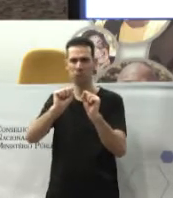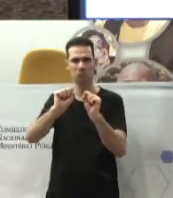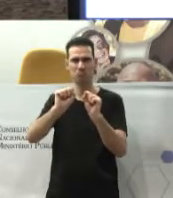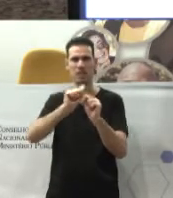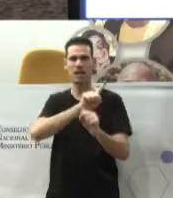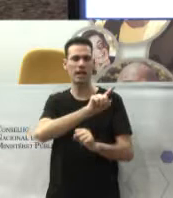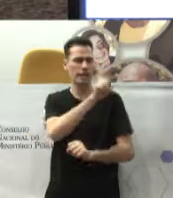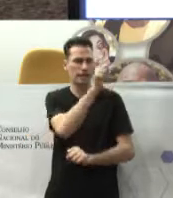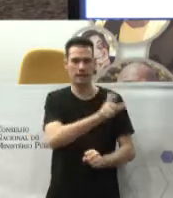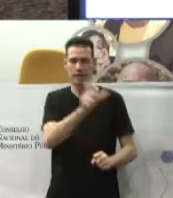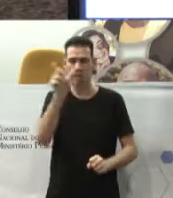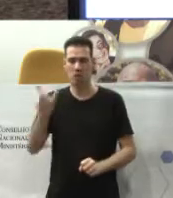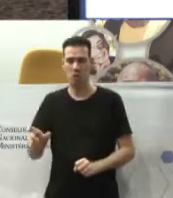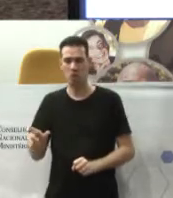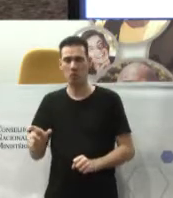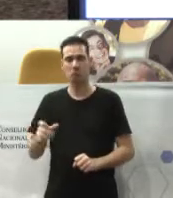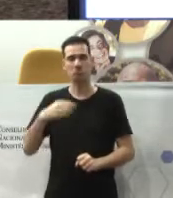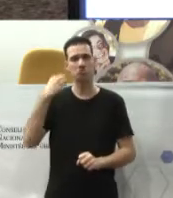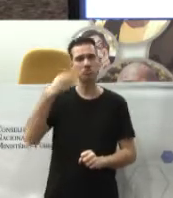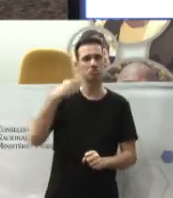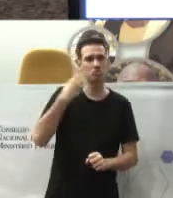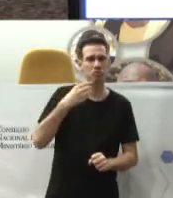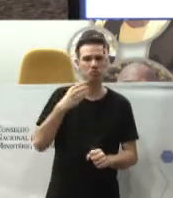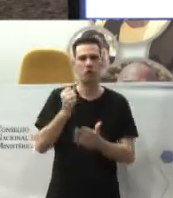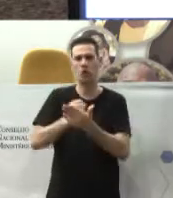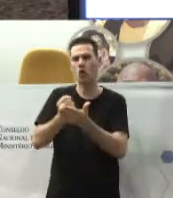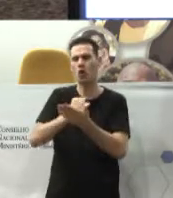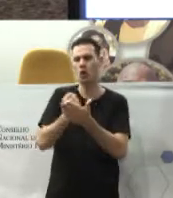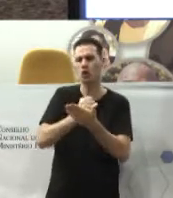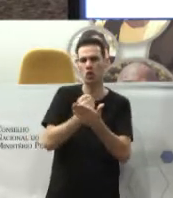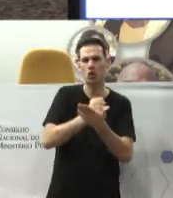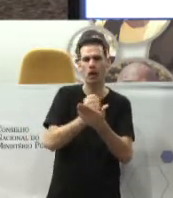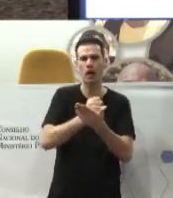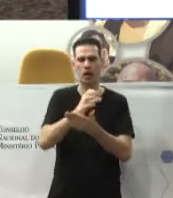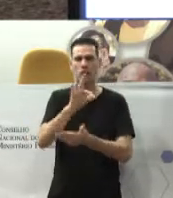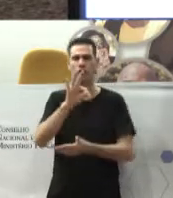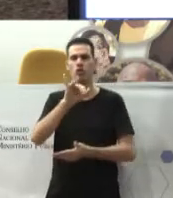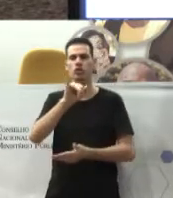às partes controlar o conteúdo do título judicial.